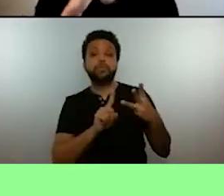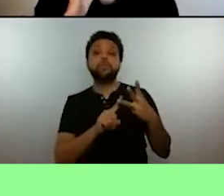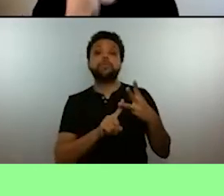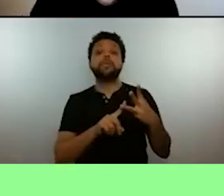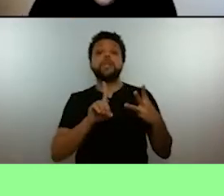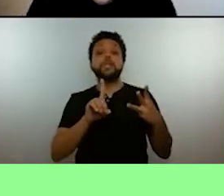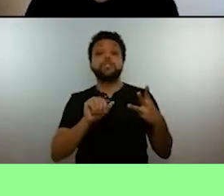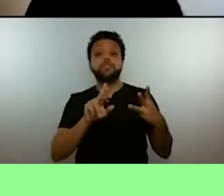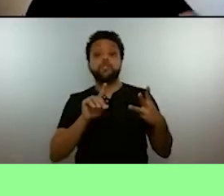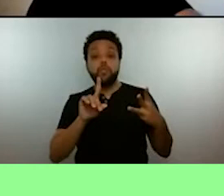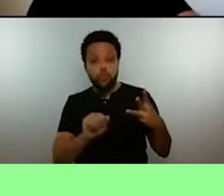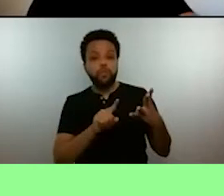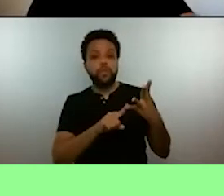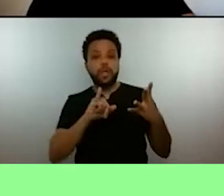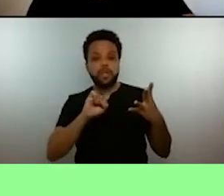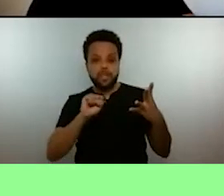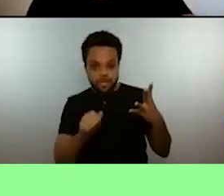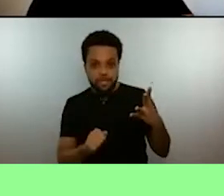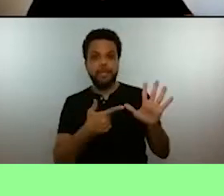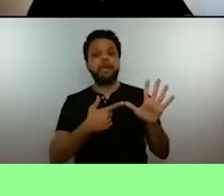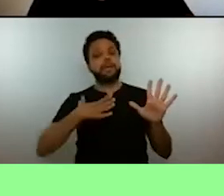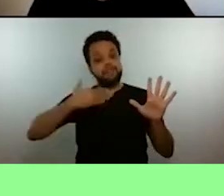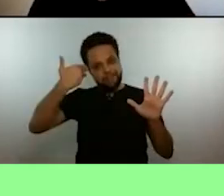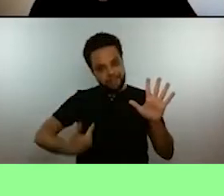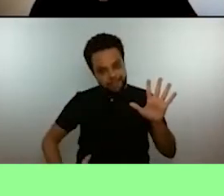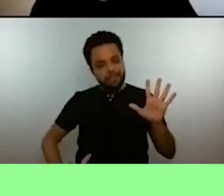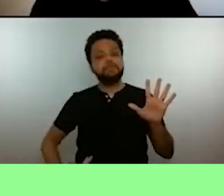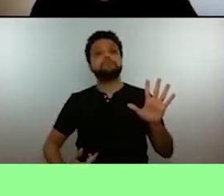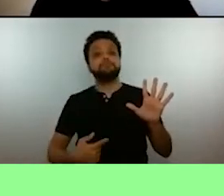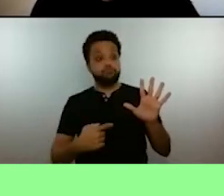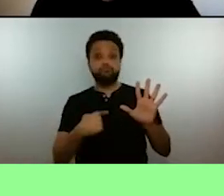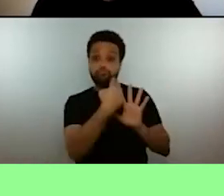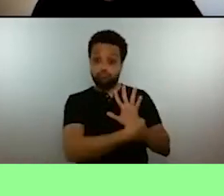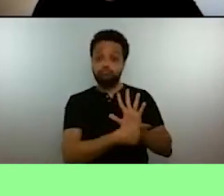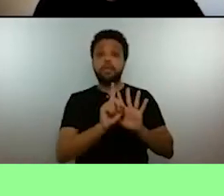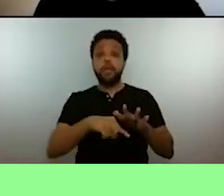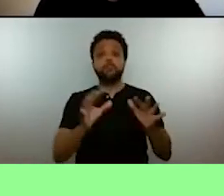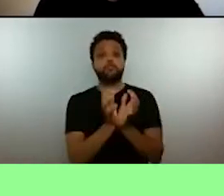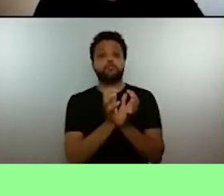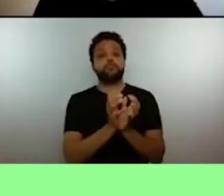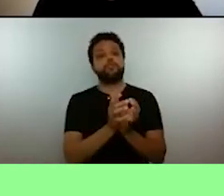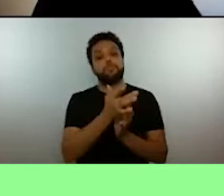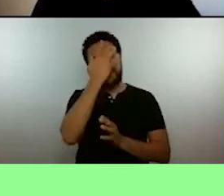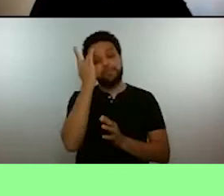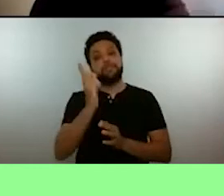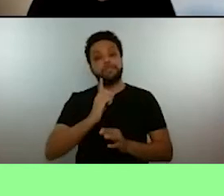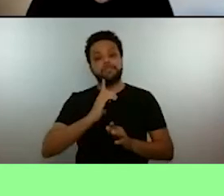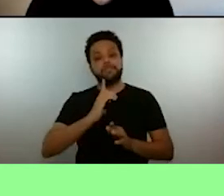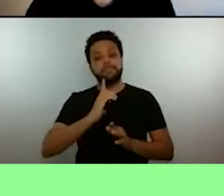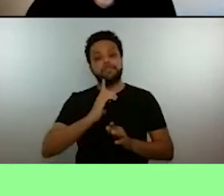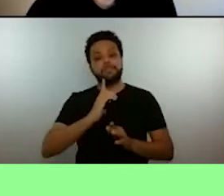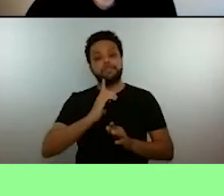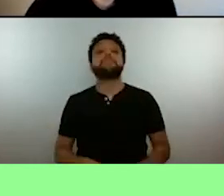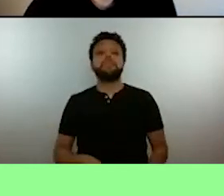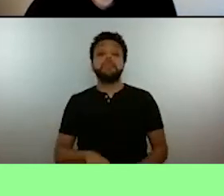Duda, da Isa, de mim, né? Nós, pessoas com deficiência, a Dani também,